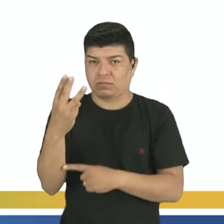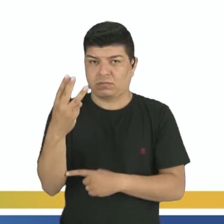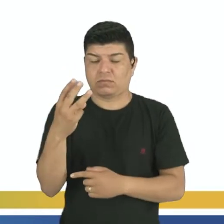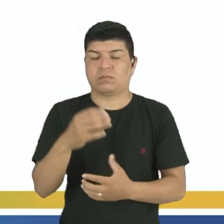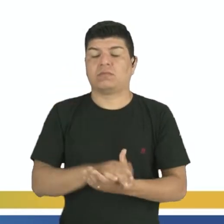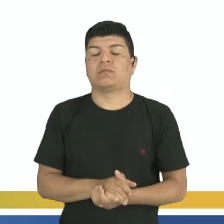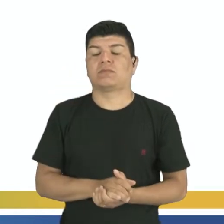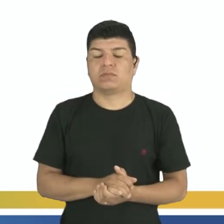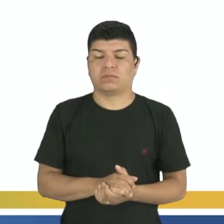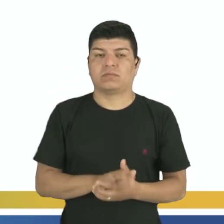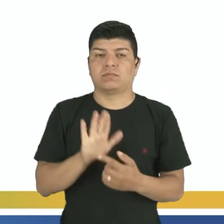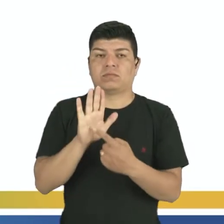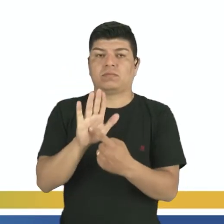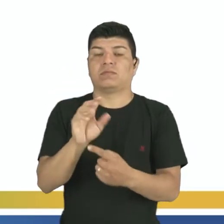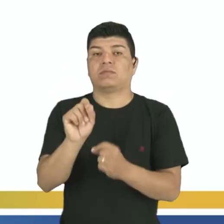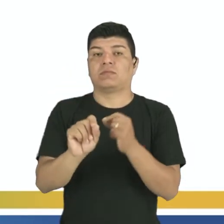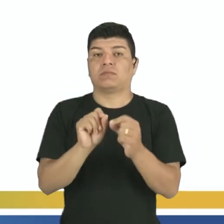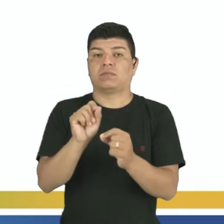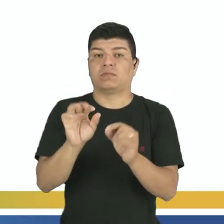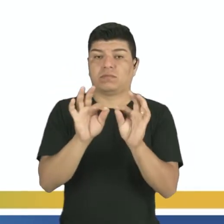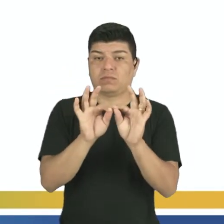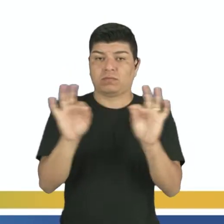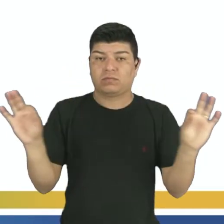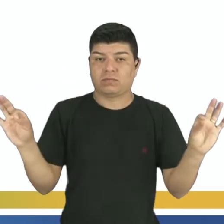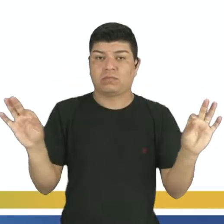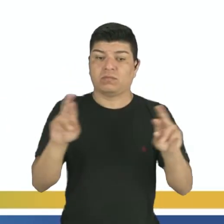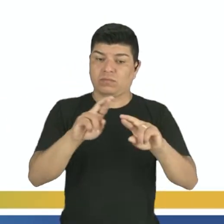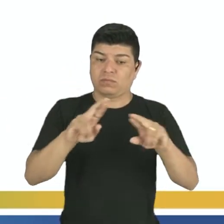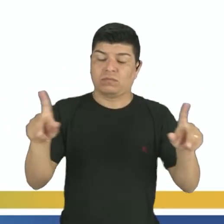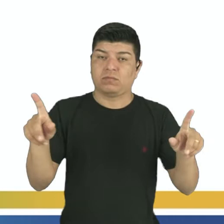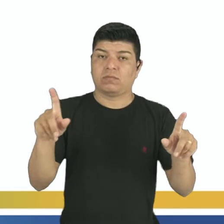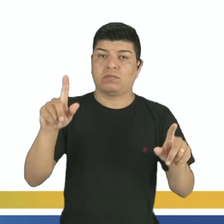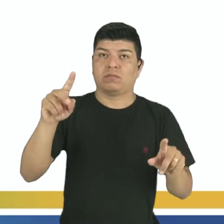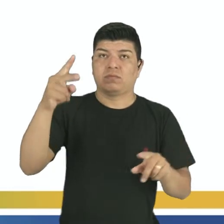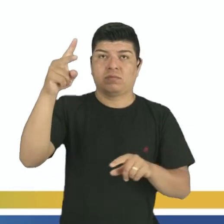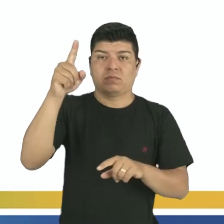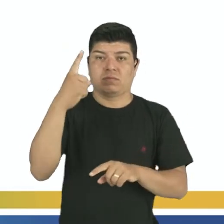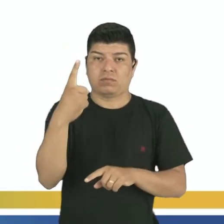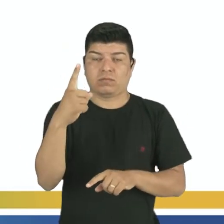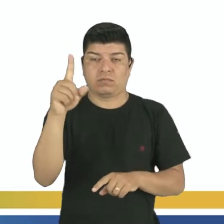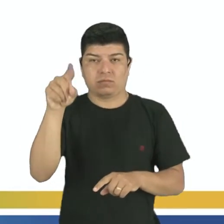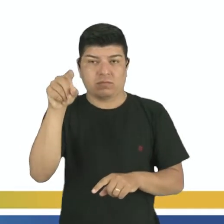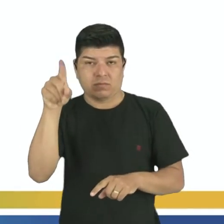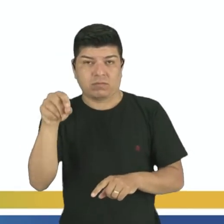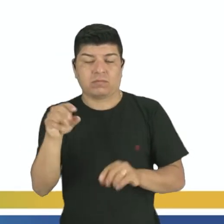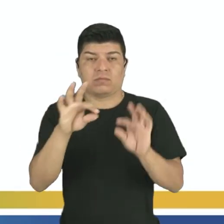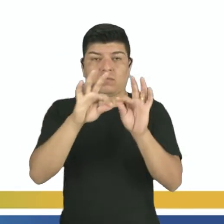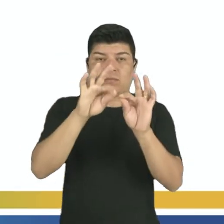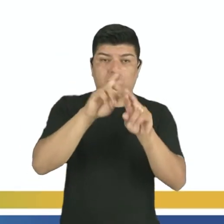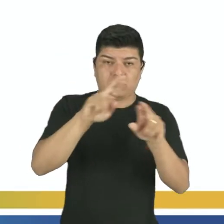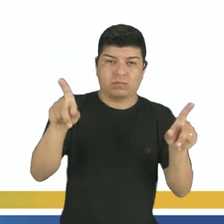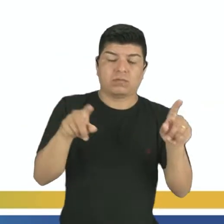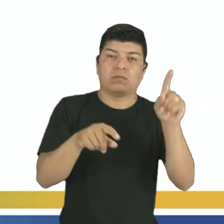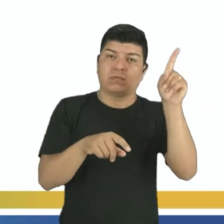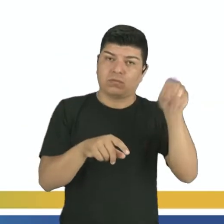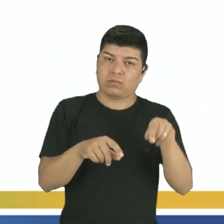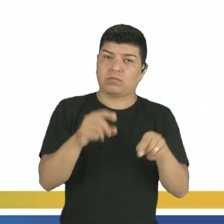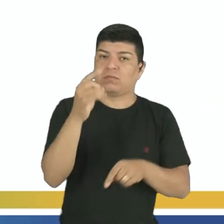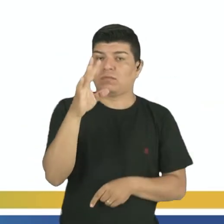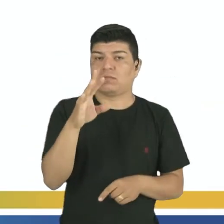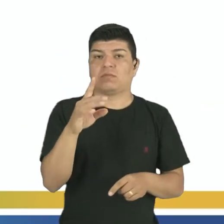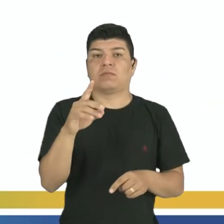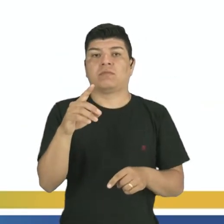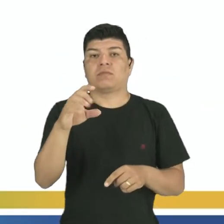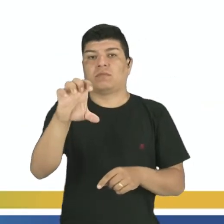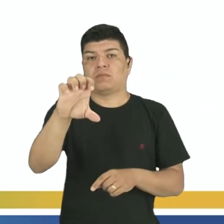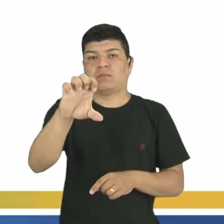3 aqui indicando que essa medida é diferente desta, que também é diferente desta, ou seja, um triângulo é escaleno quando as